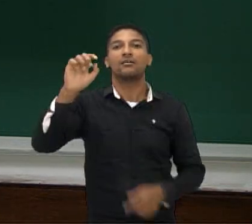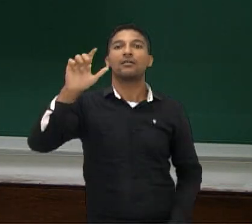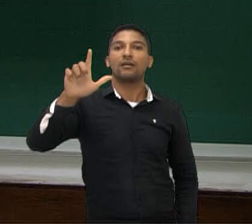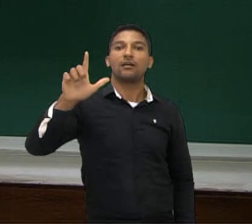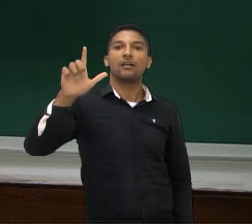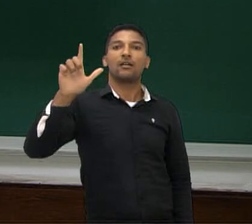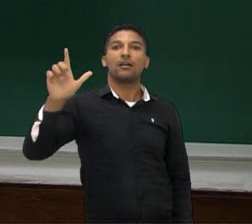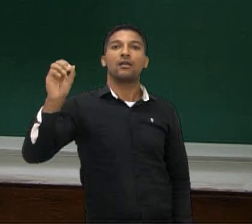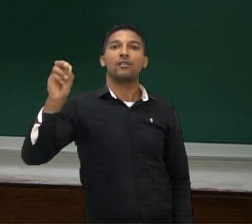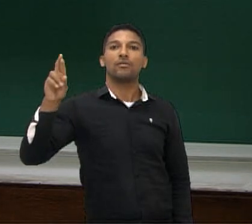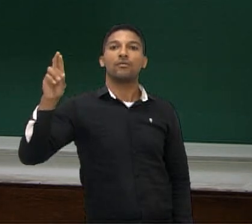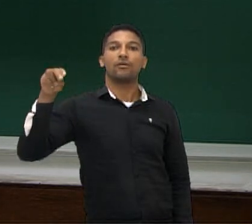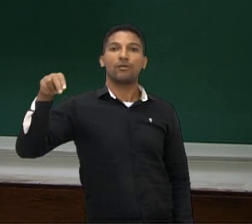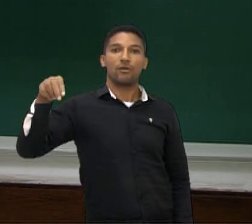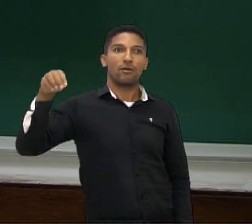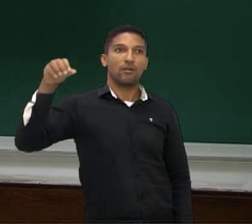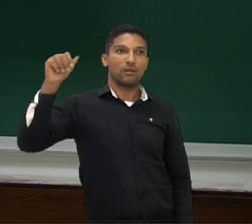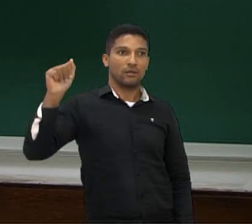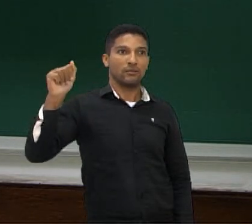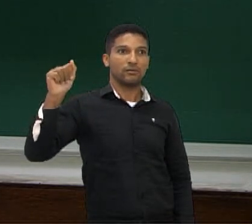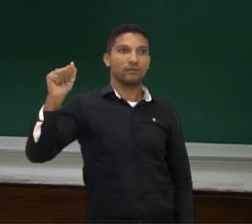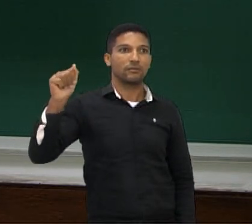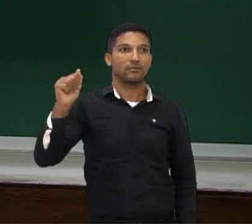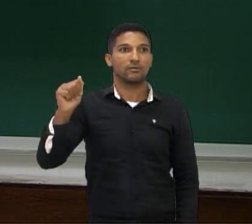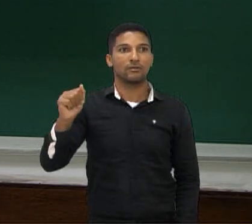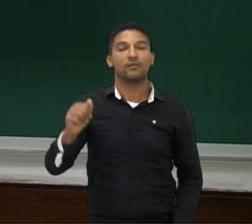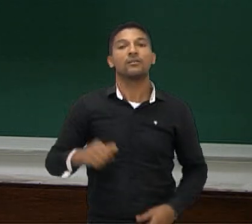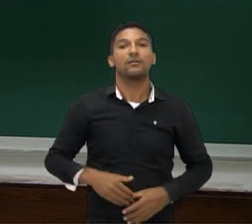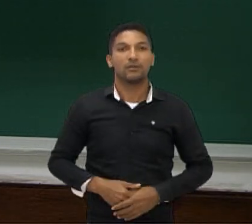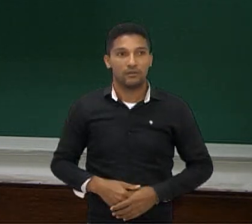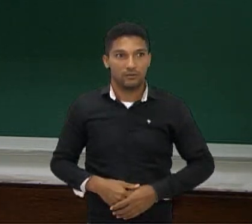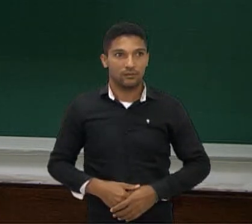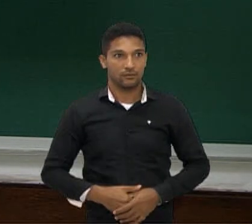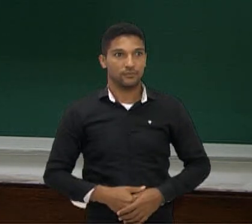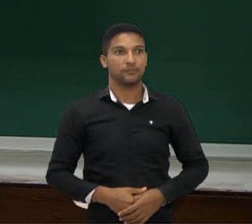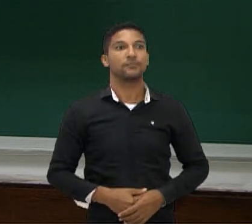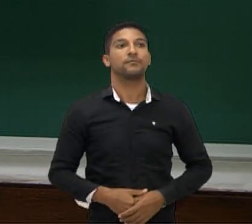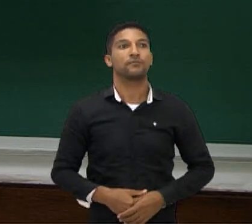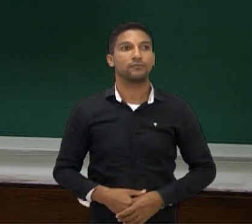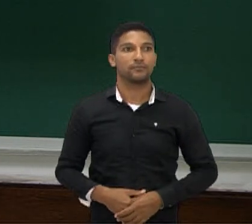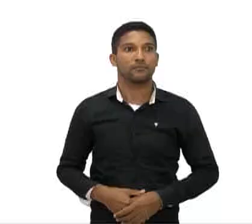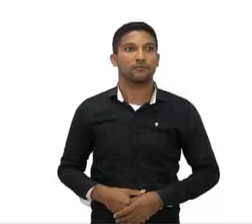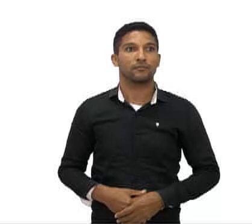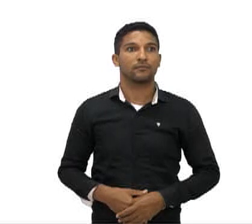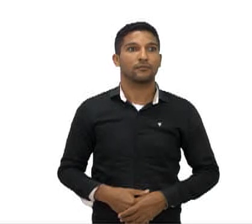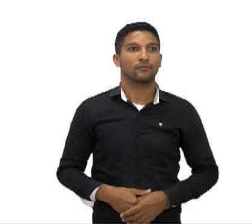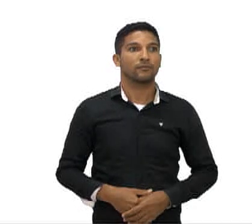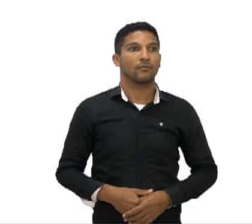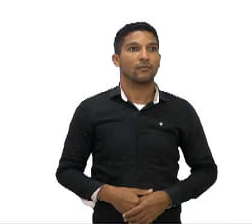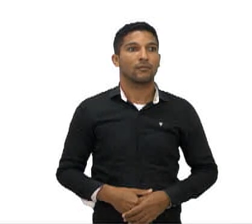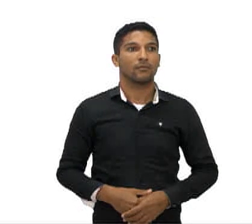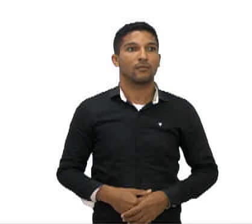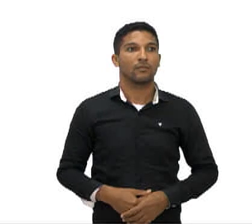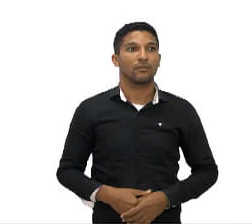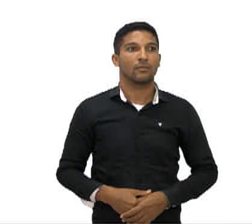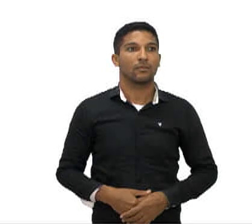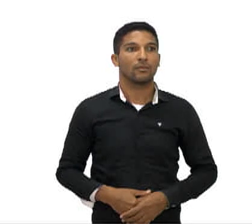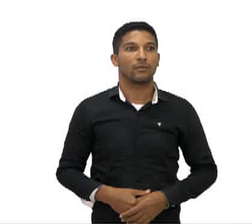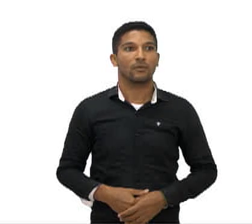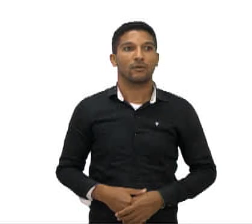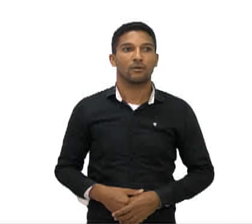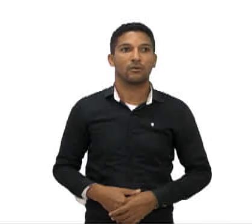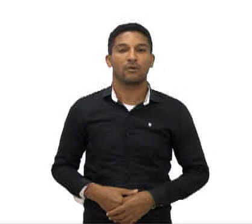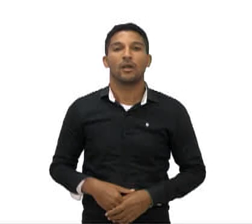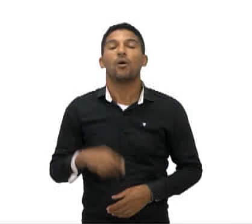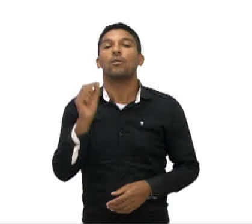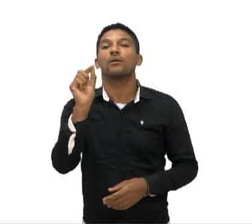espectro. Espectro é um leque, ela está dentro, né, do folclore hispano-americano. Segundo a tradição oral, é el alma em pena